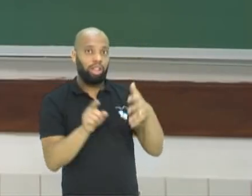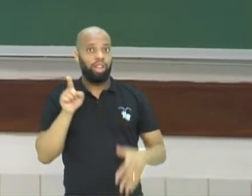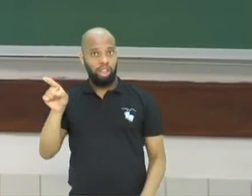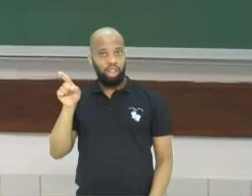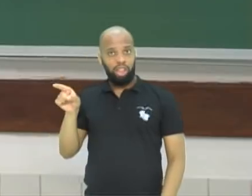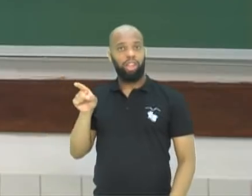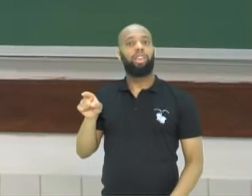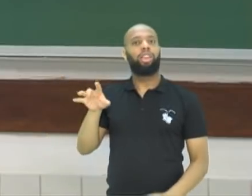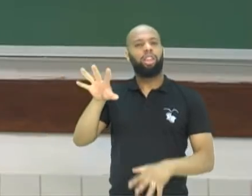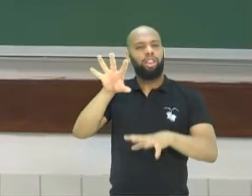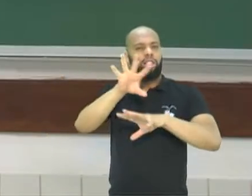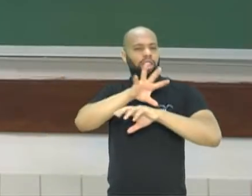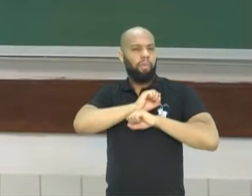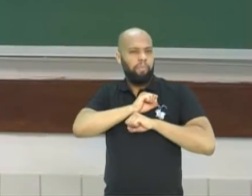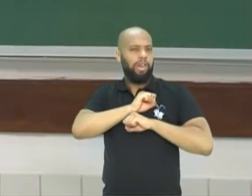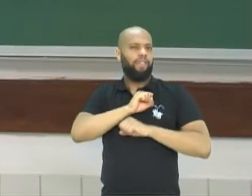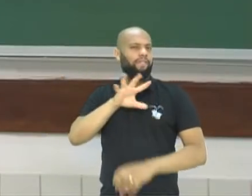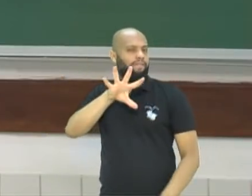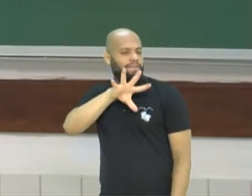natureza, gostava